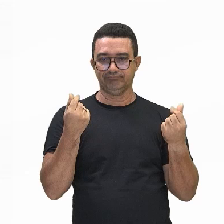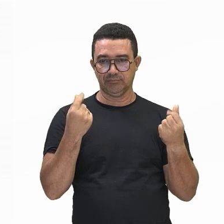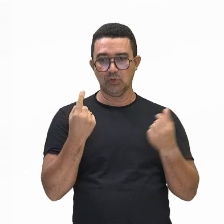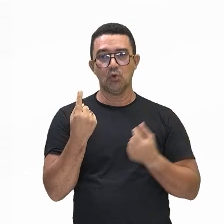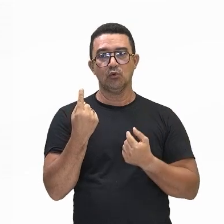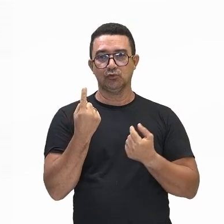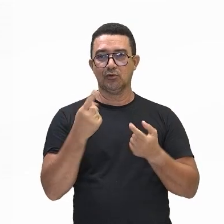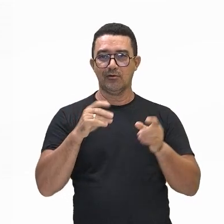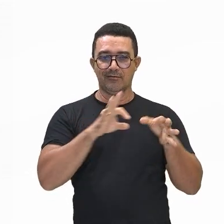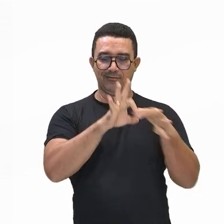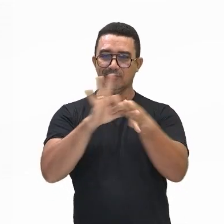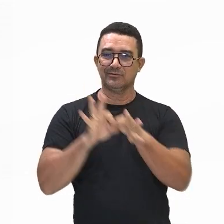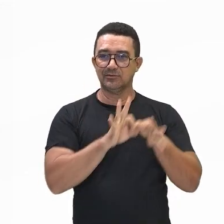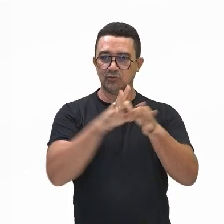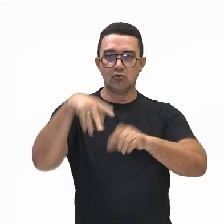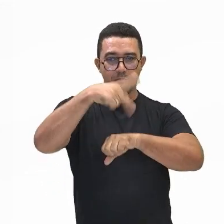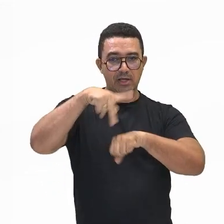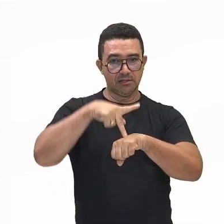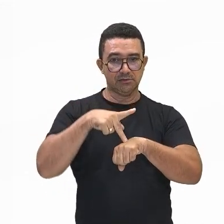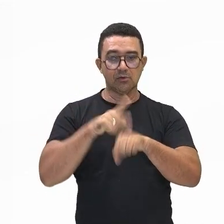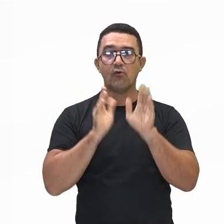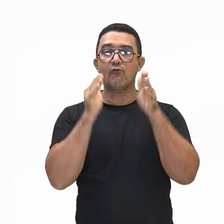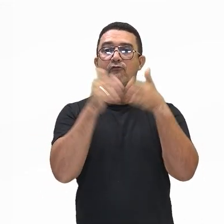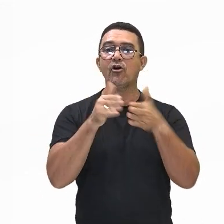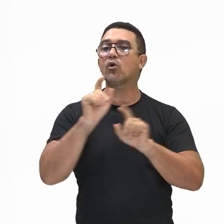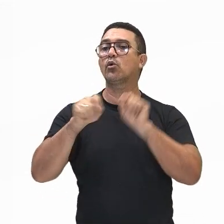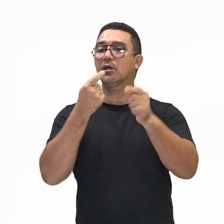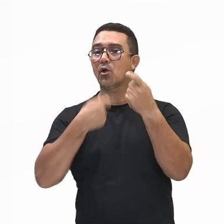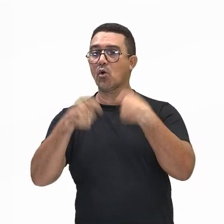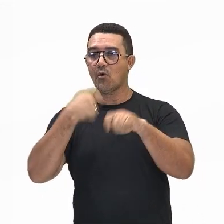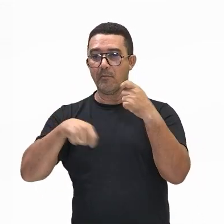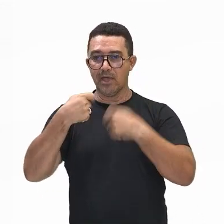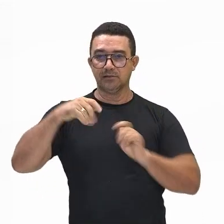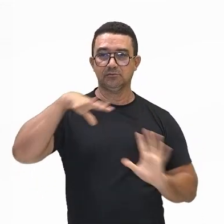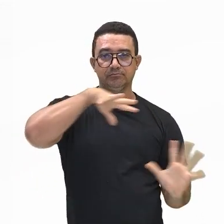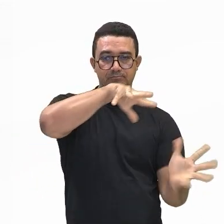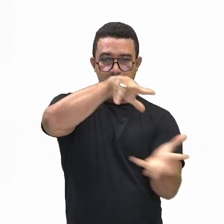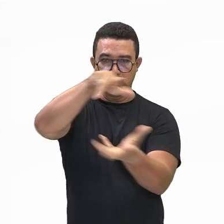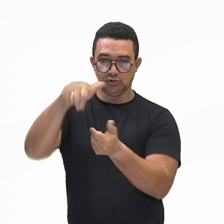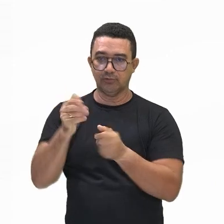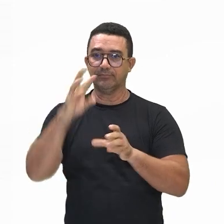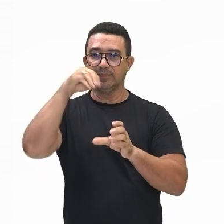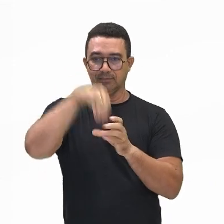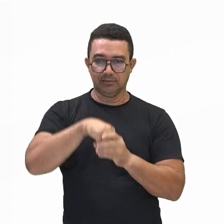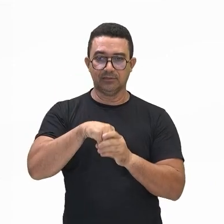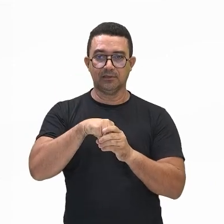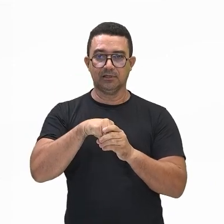países, destinada principalmente ao quê? Ao comércio internacional